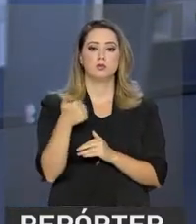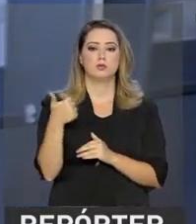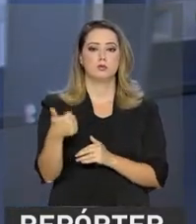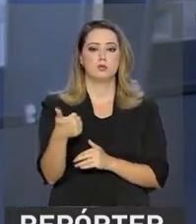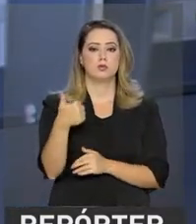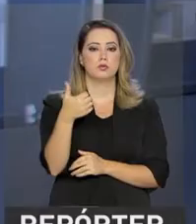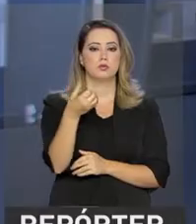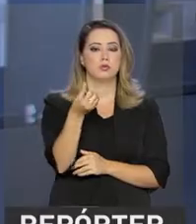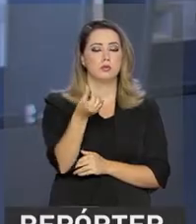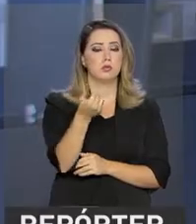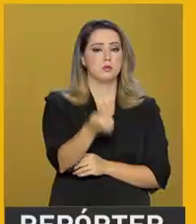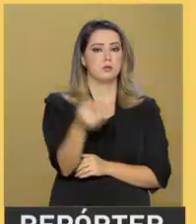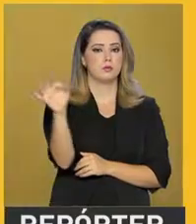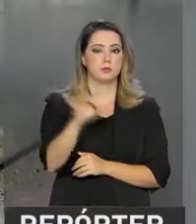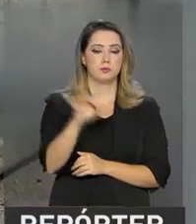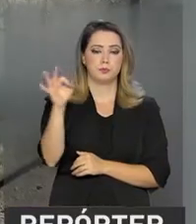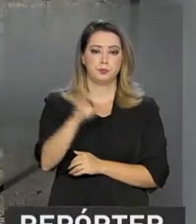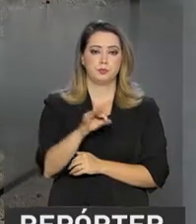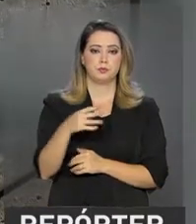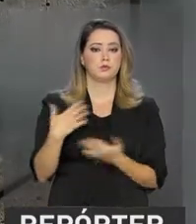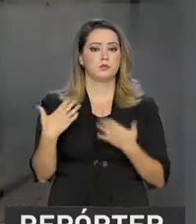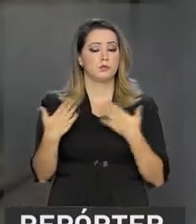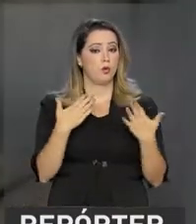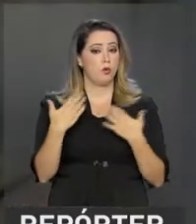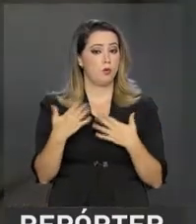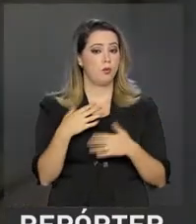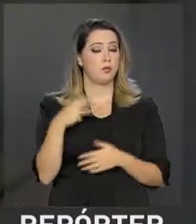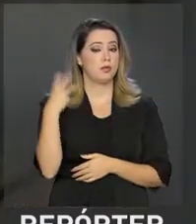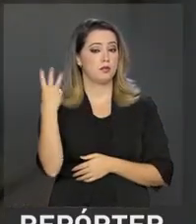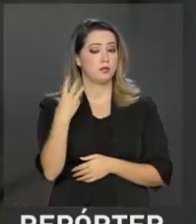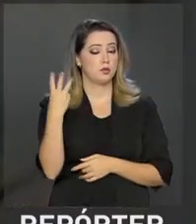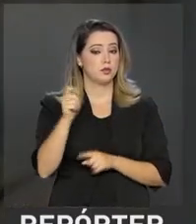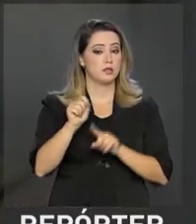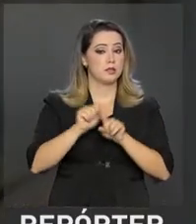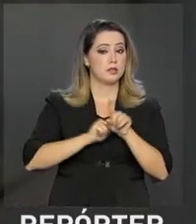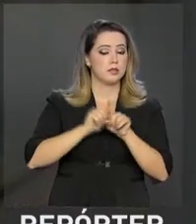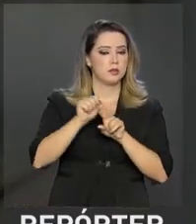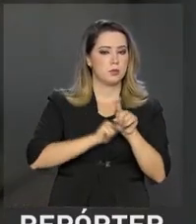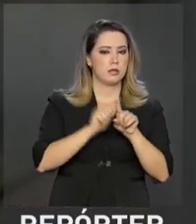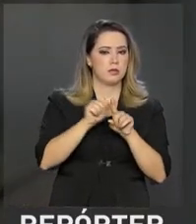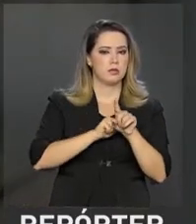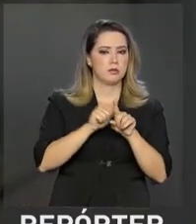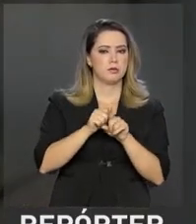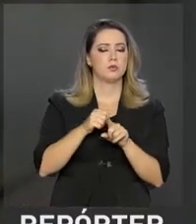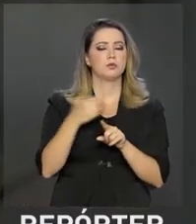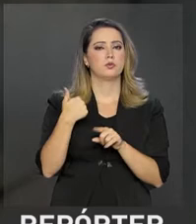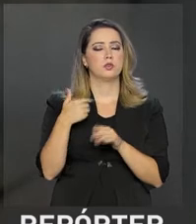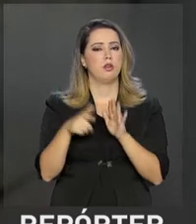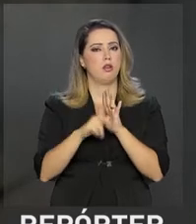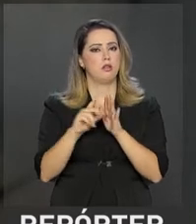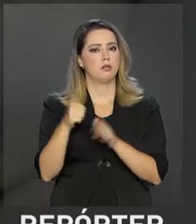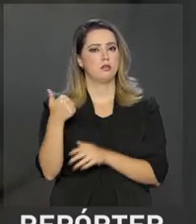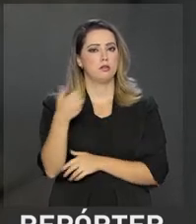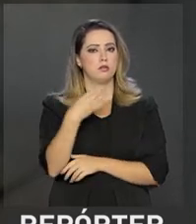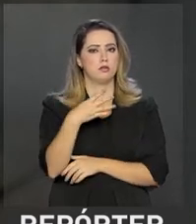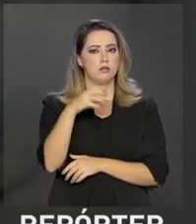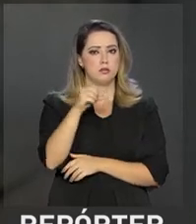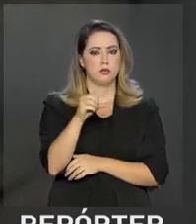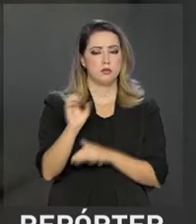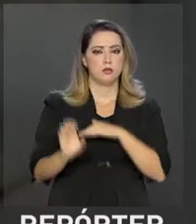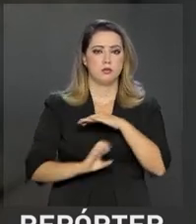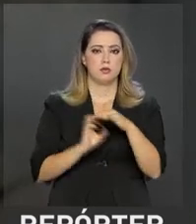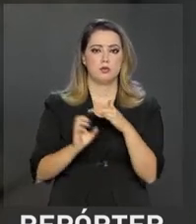167% no terceiro trimestre de 2017 o governo federal tinha 149 empresas